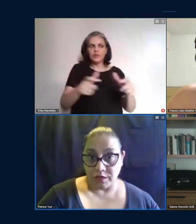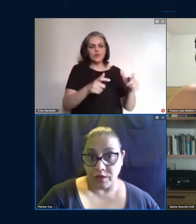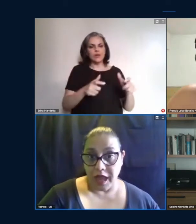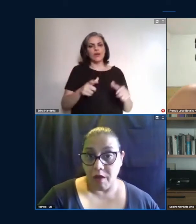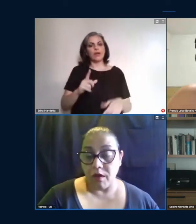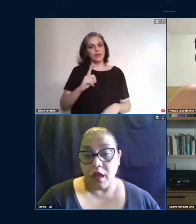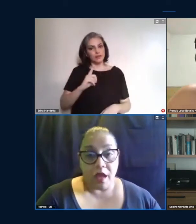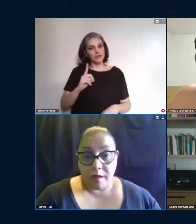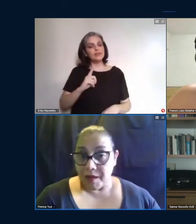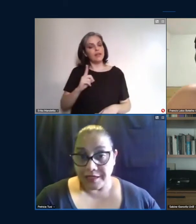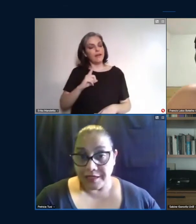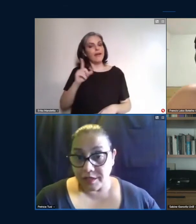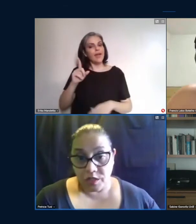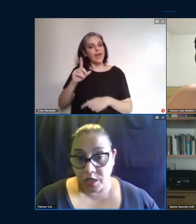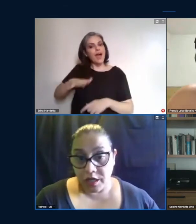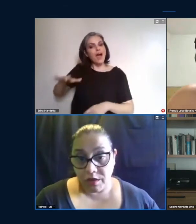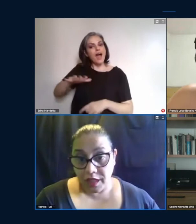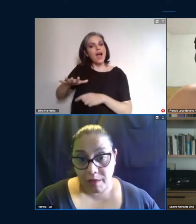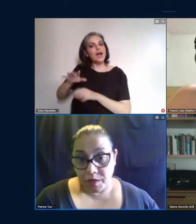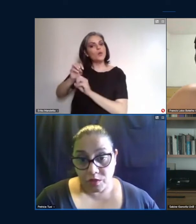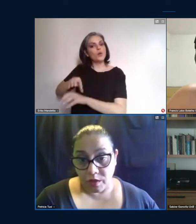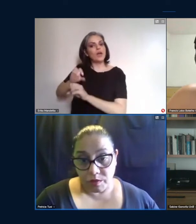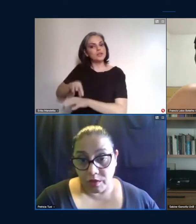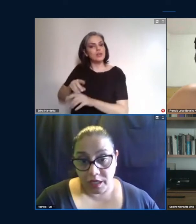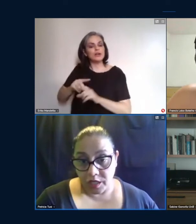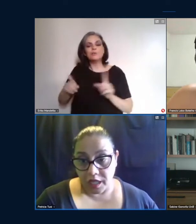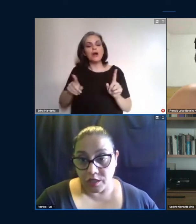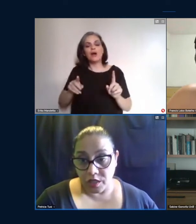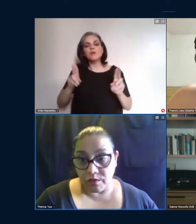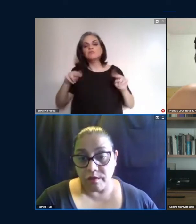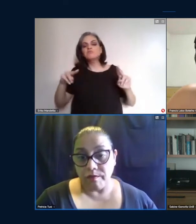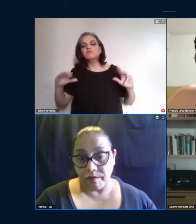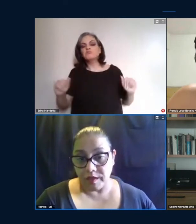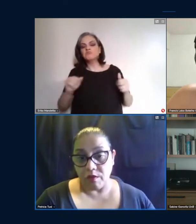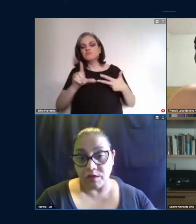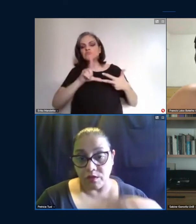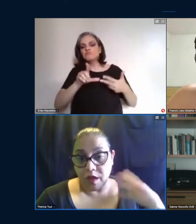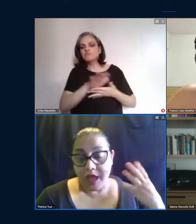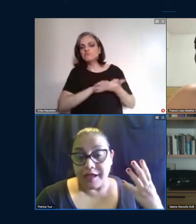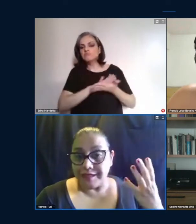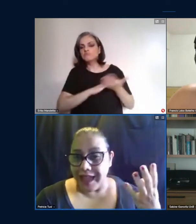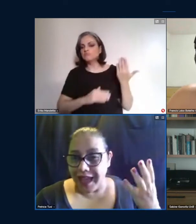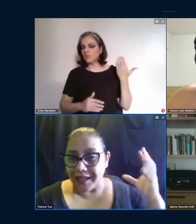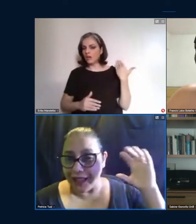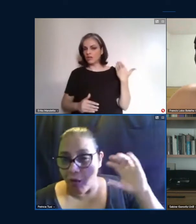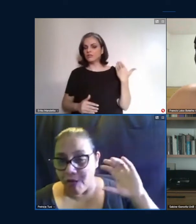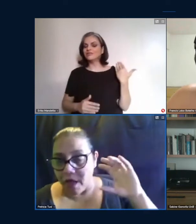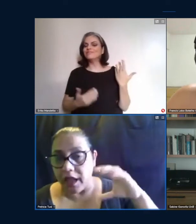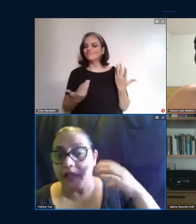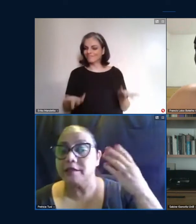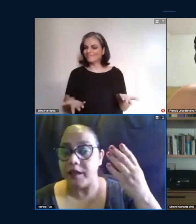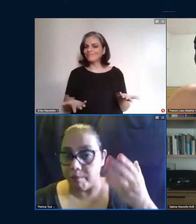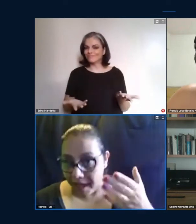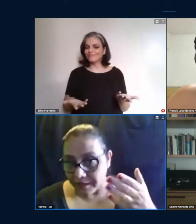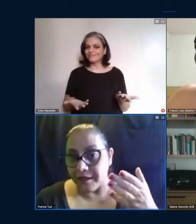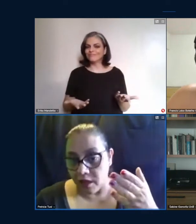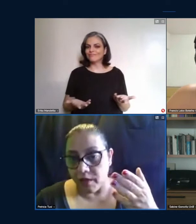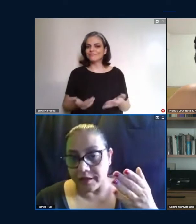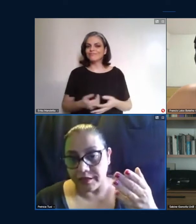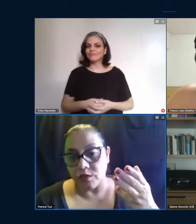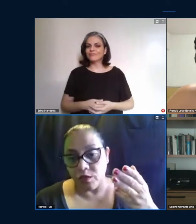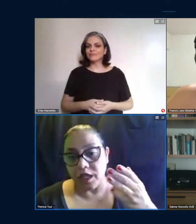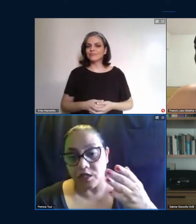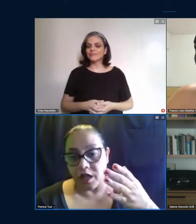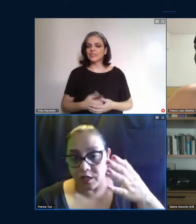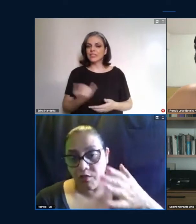intérprete educacional, mas não existia no intérprete no legislativo, então, isso sai da conferência e passa a ser